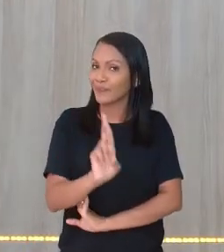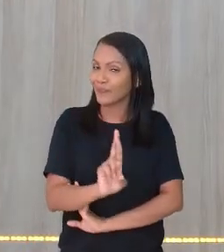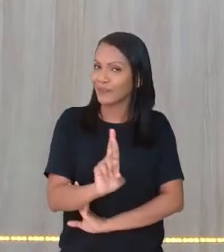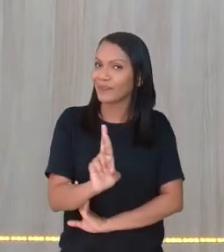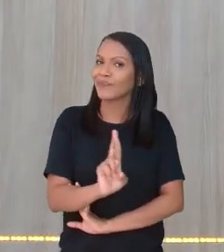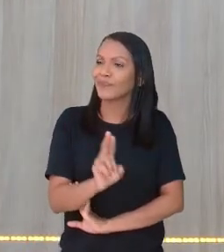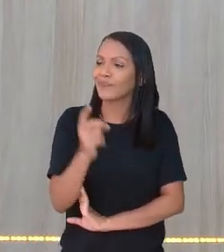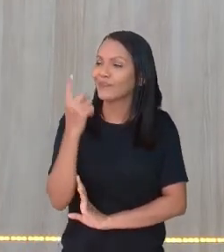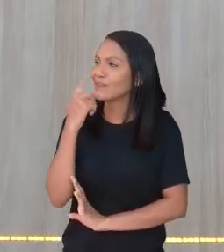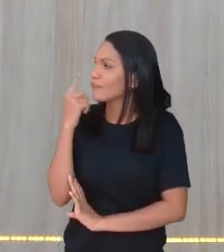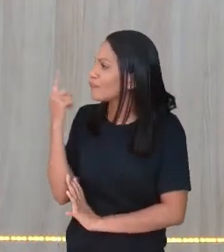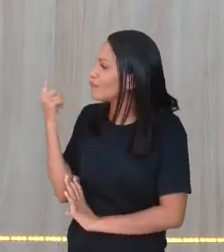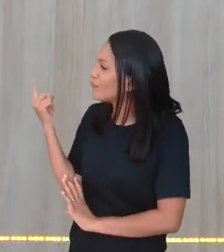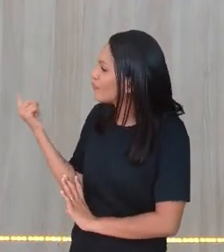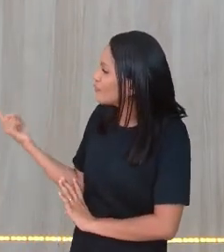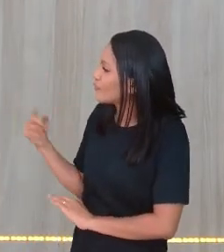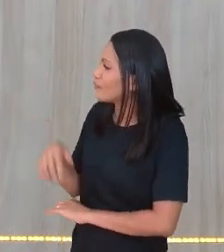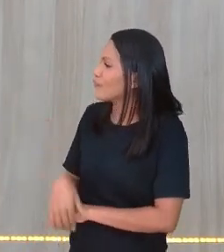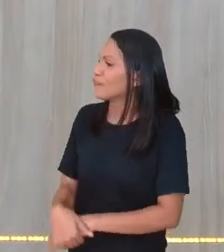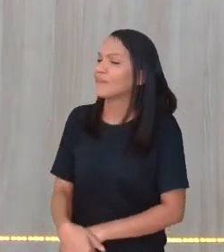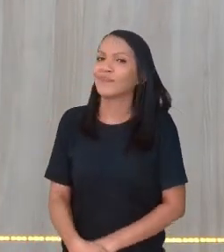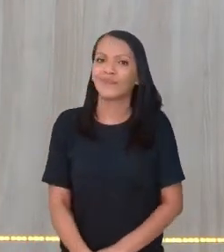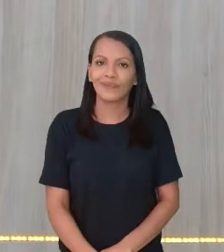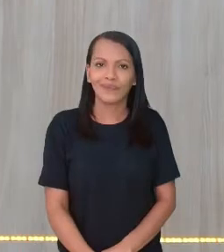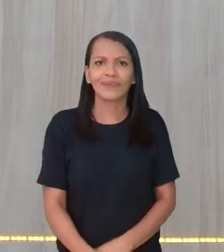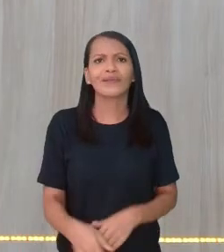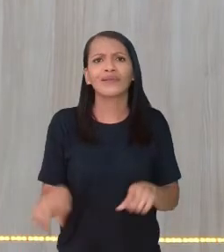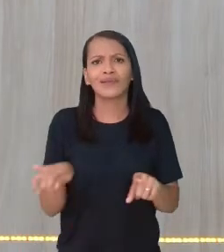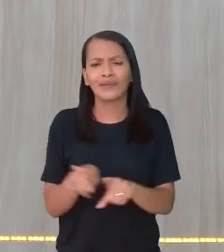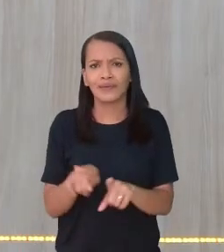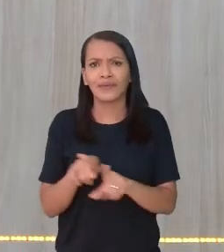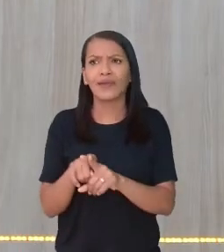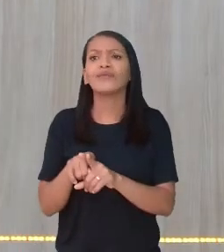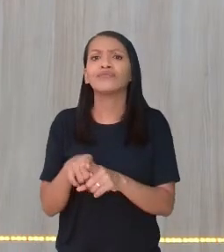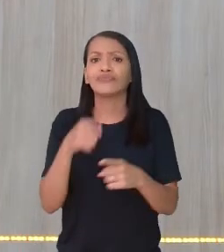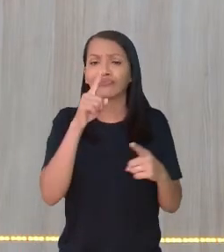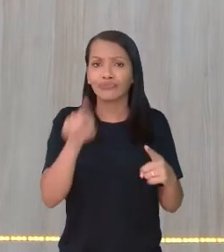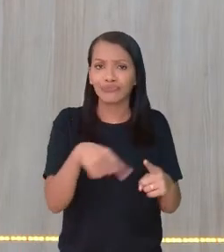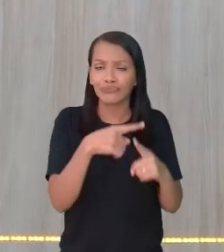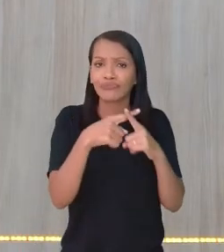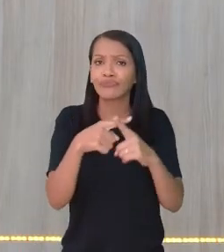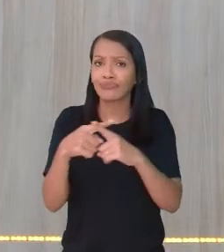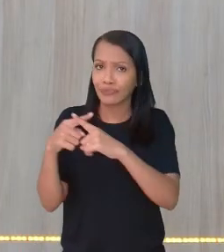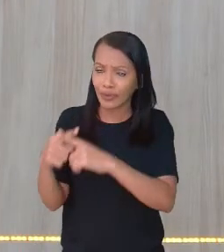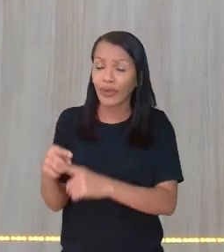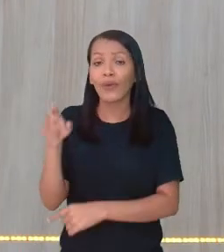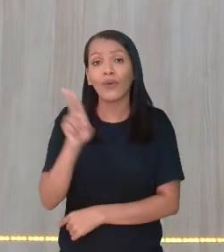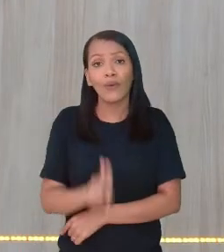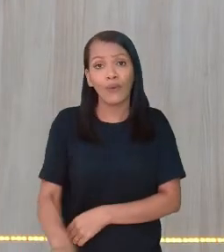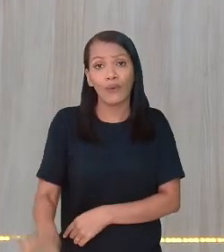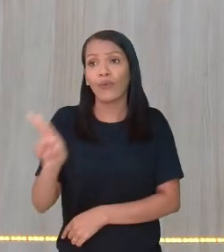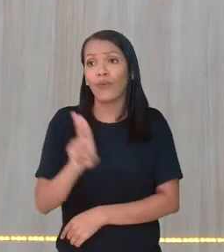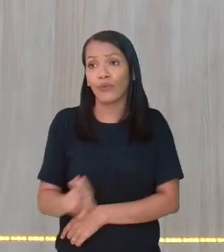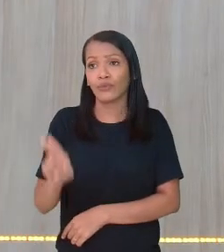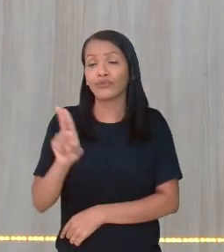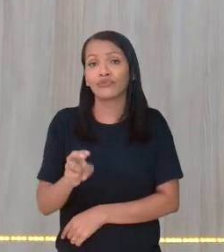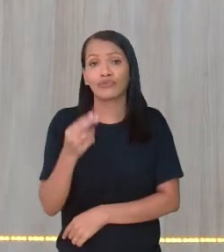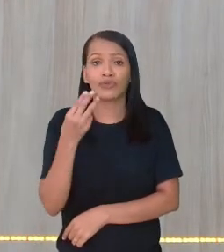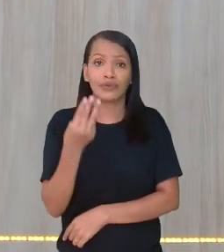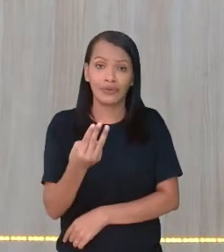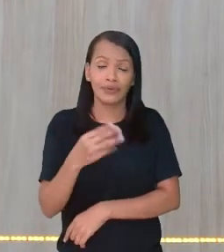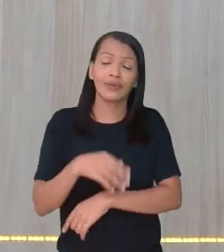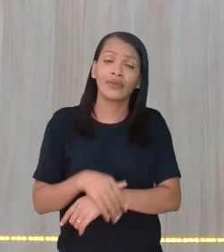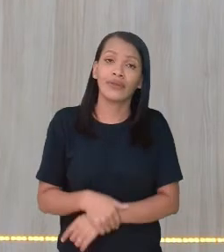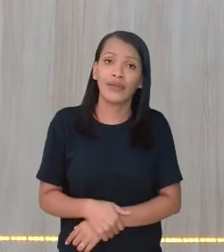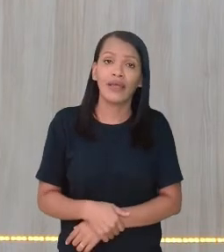9. E esses R$ 9 você vai multiplicar pela quantidade de partes que ele utilizou, que foi 3. Então,